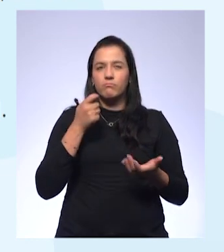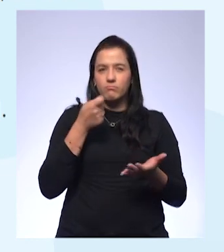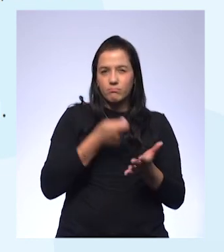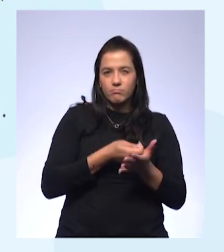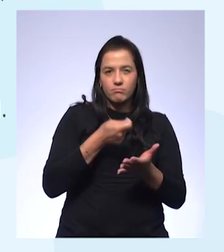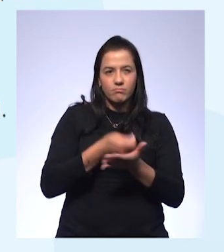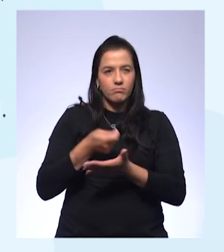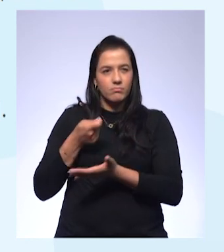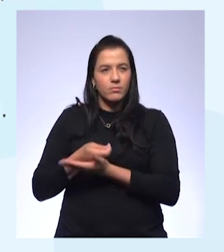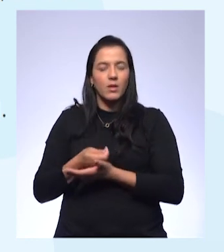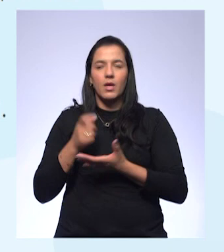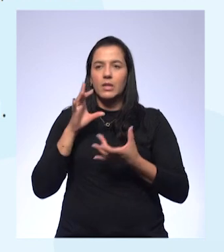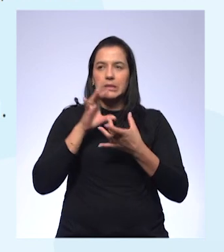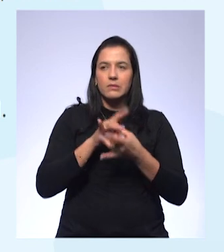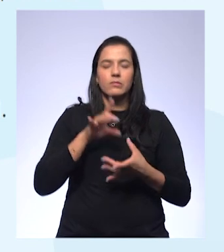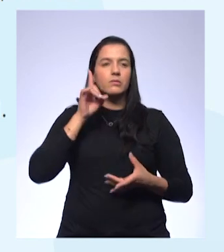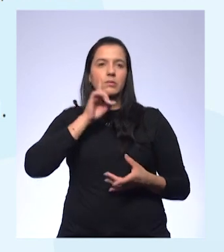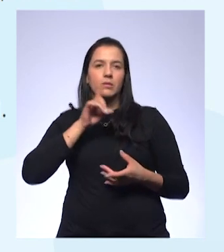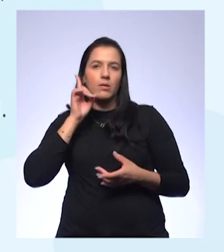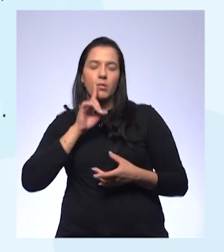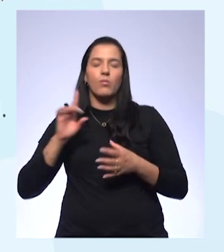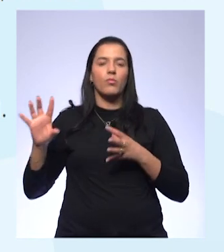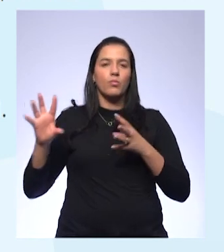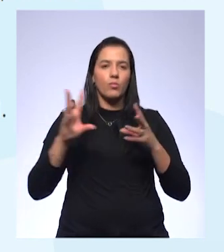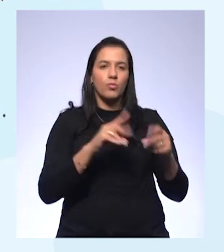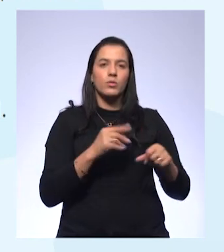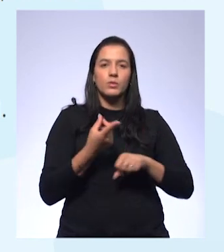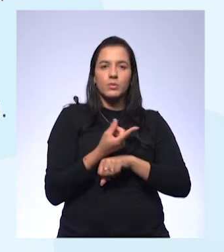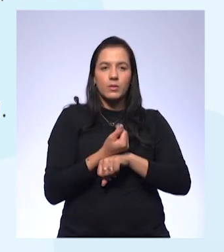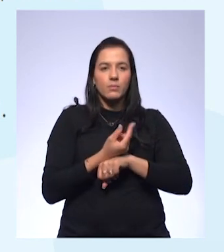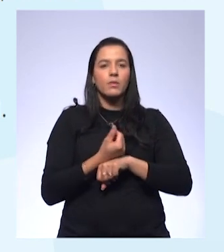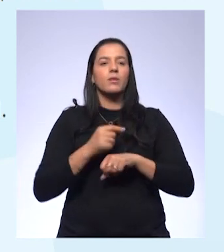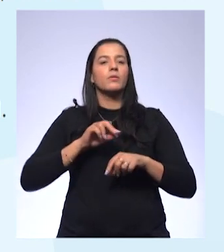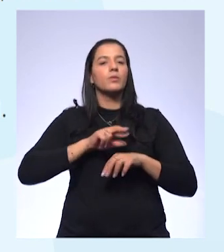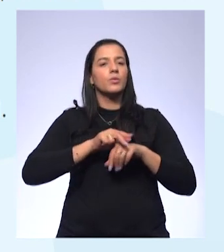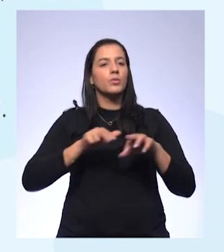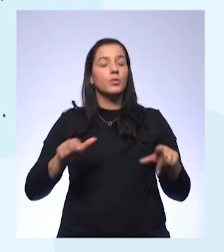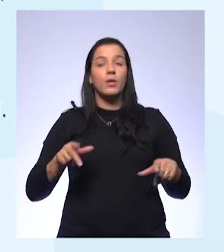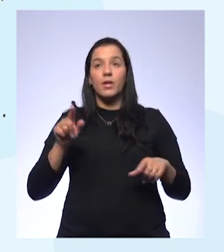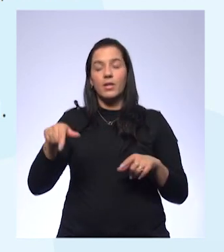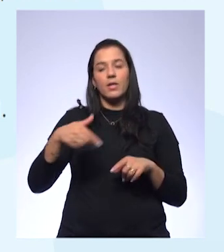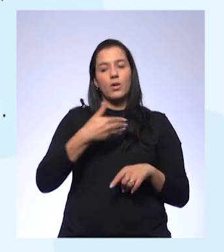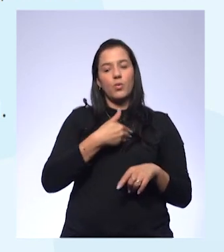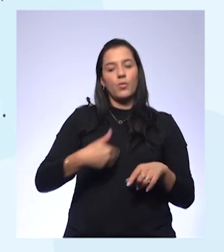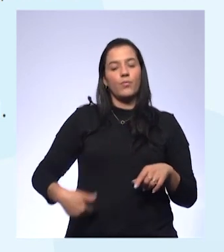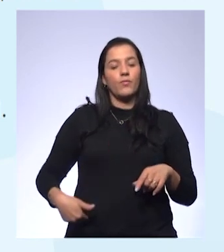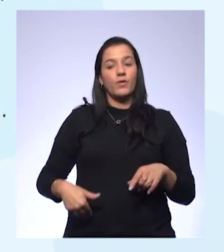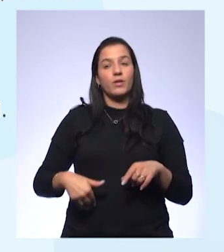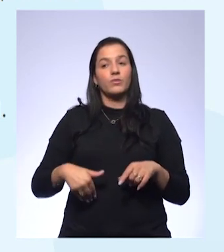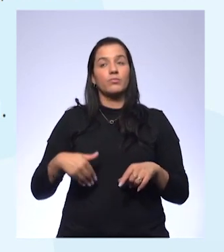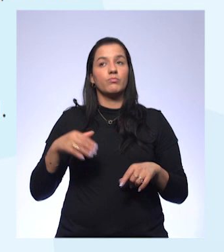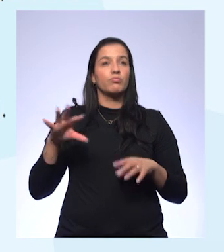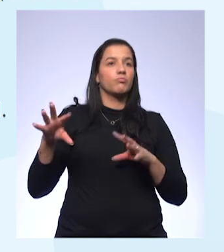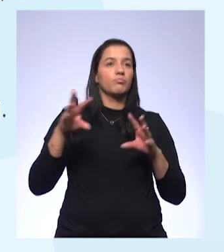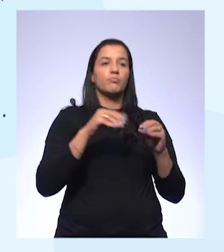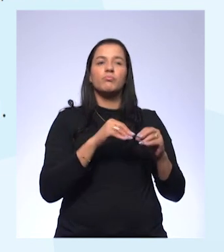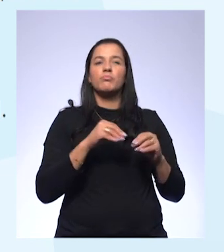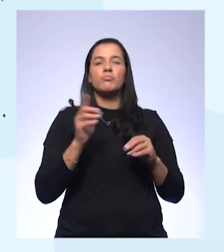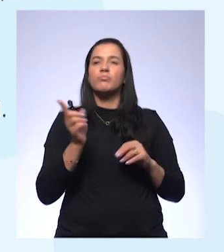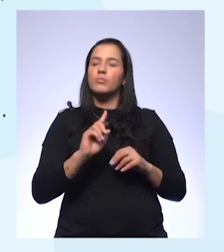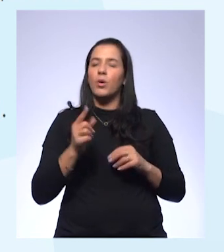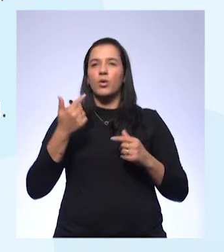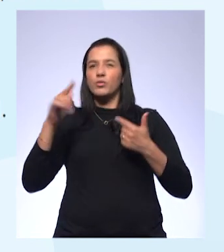aos Estados Unidos, alinhando-se ao capitalismo, não admite muito a ideia de governo nacionalista. Isso a gente viu nas